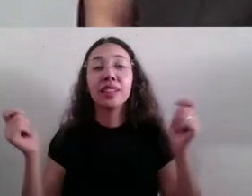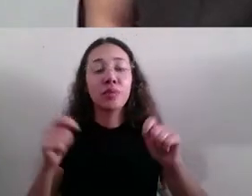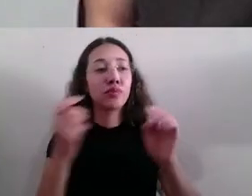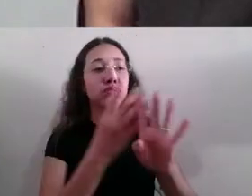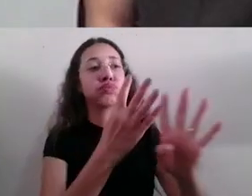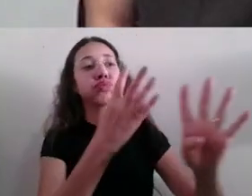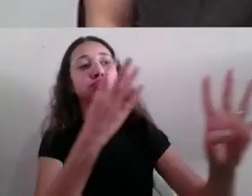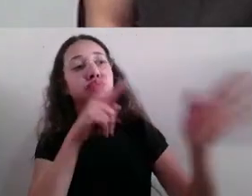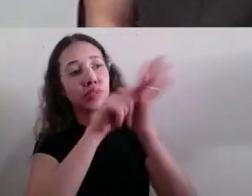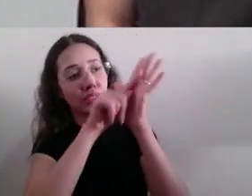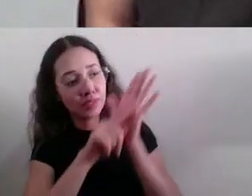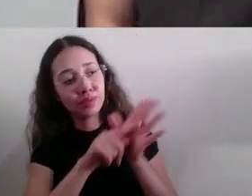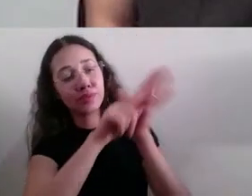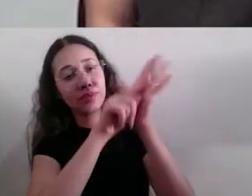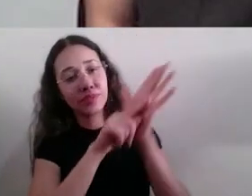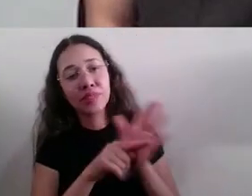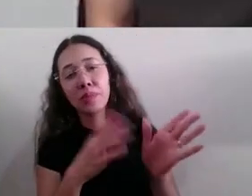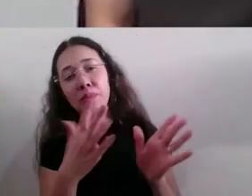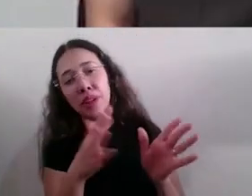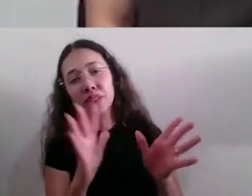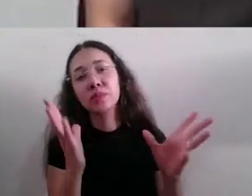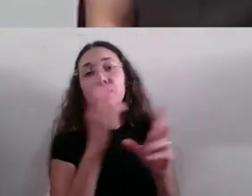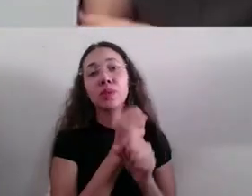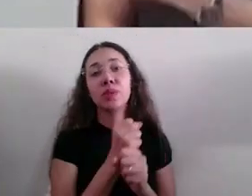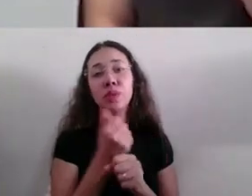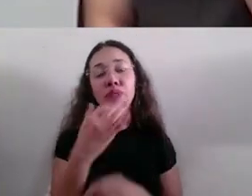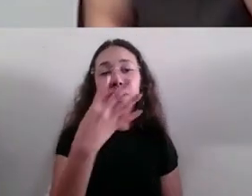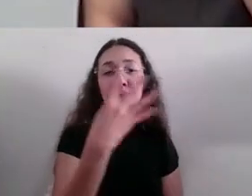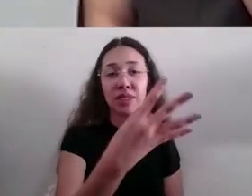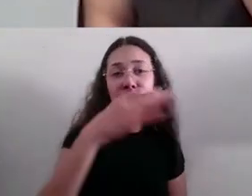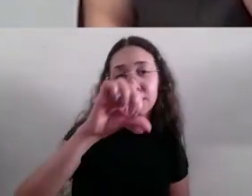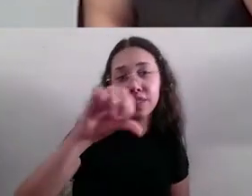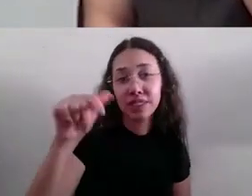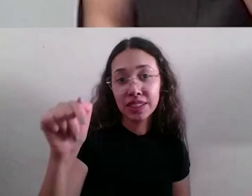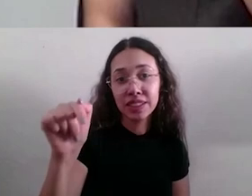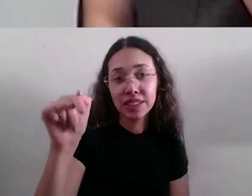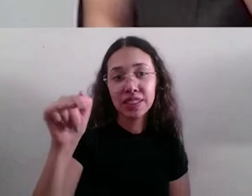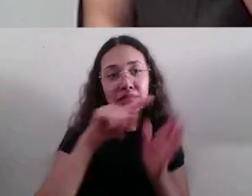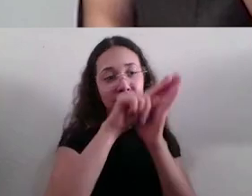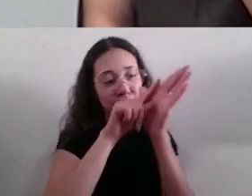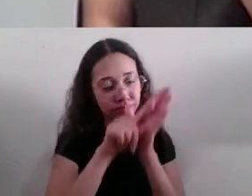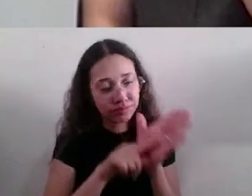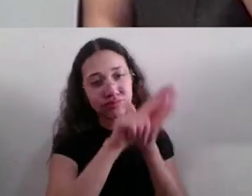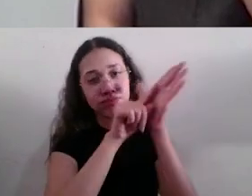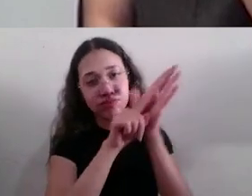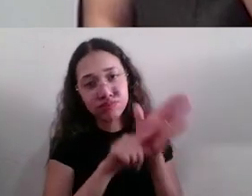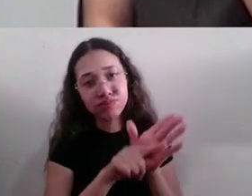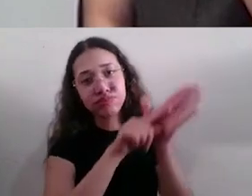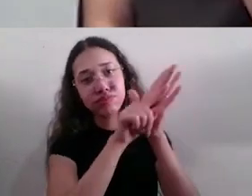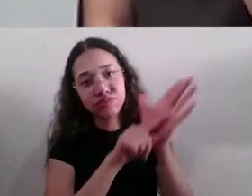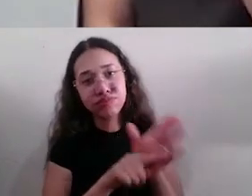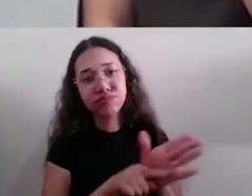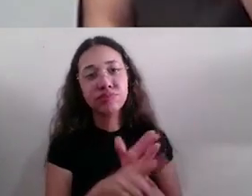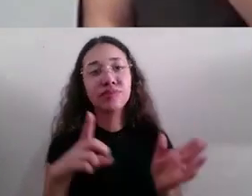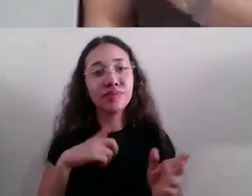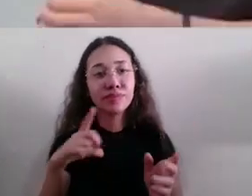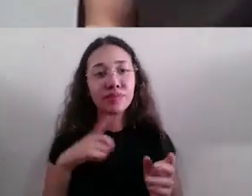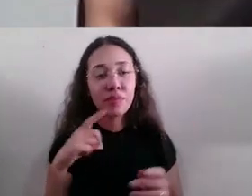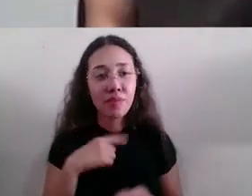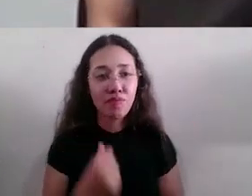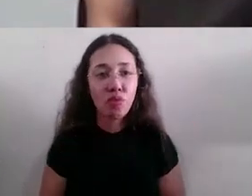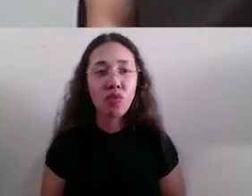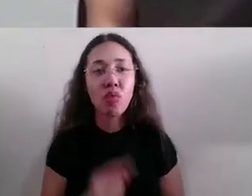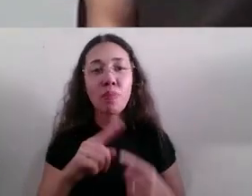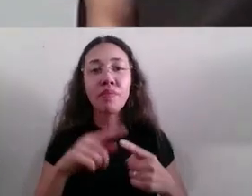que eu tenho aqui, 497 perícias nesses mutirões. Nós realizamos 2 mutirões em Campinas,